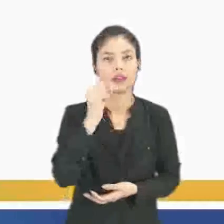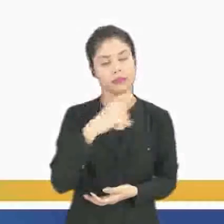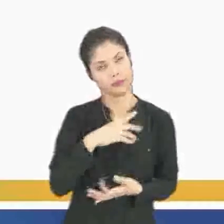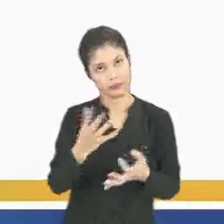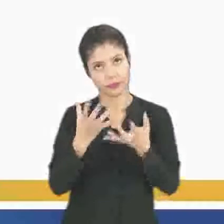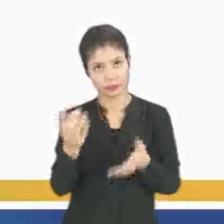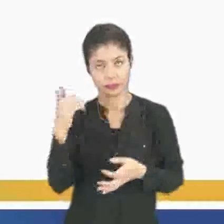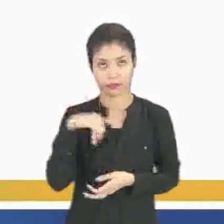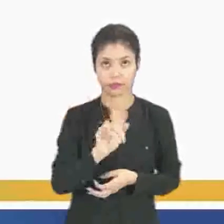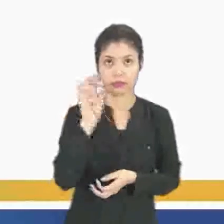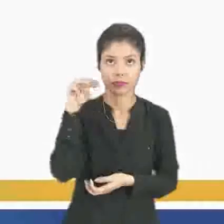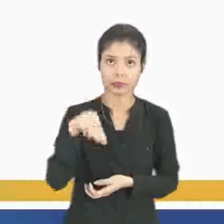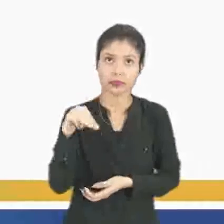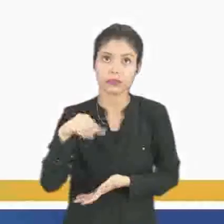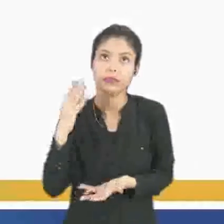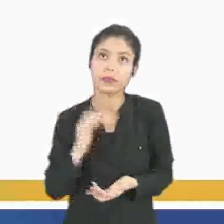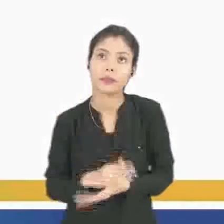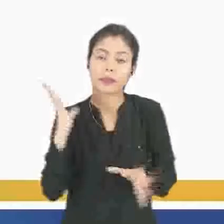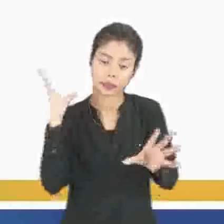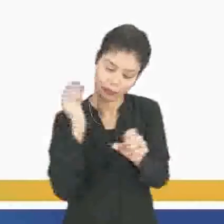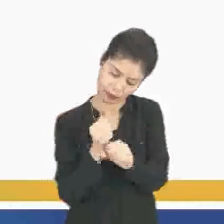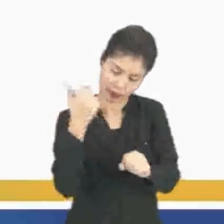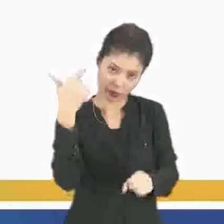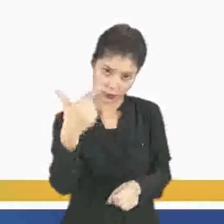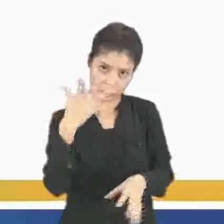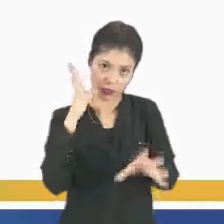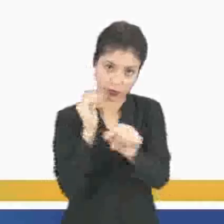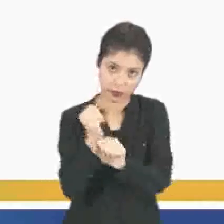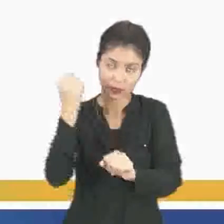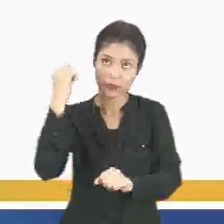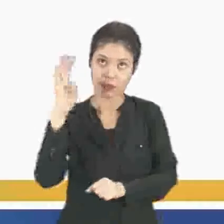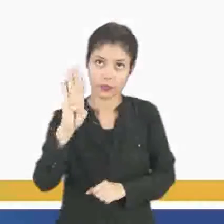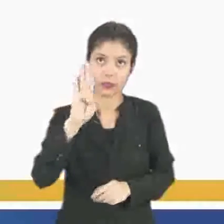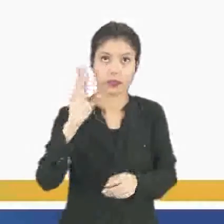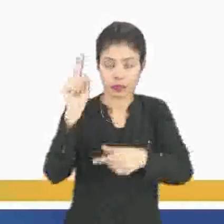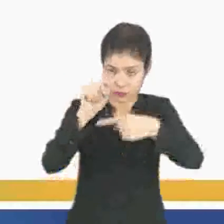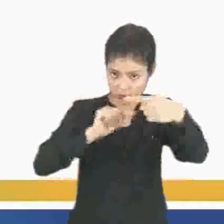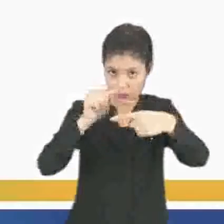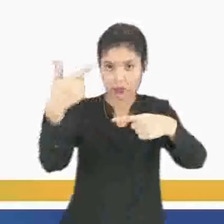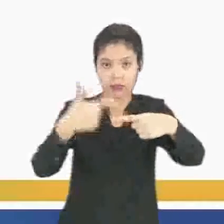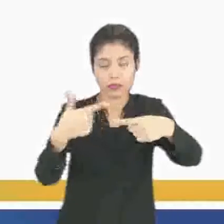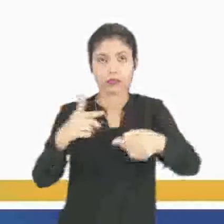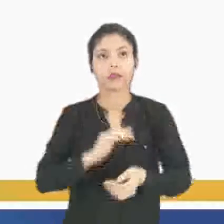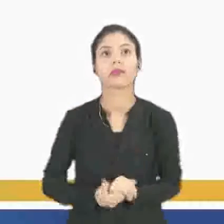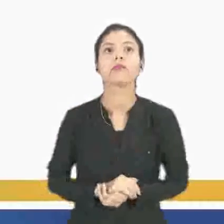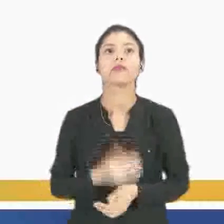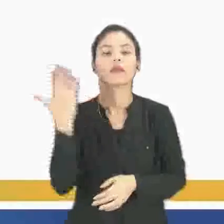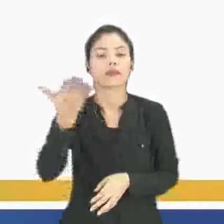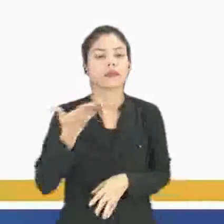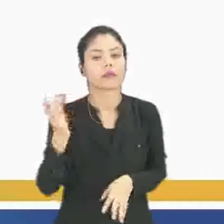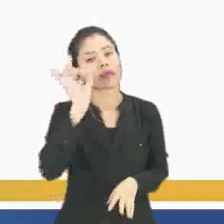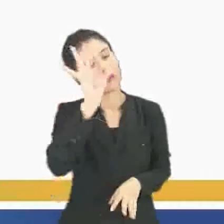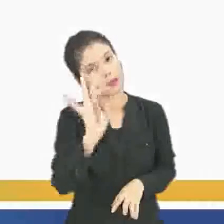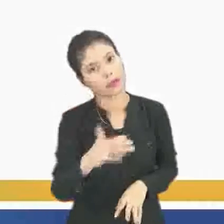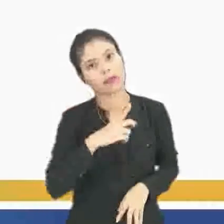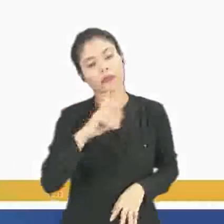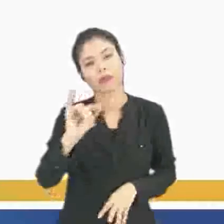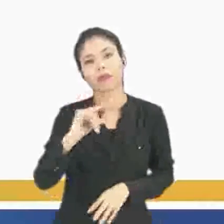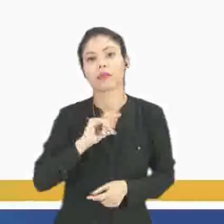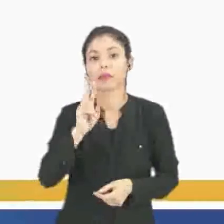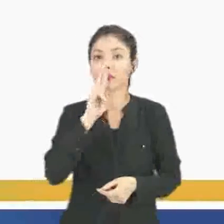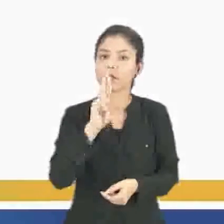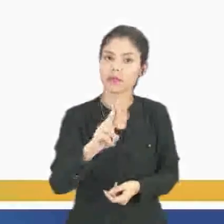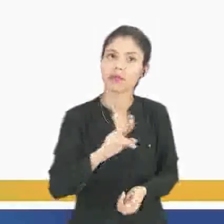o YM, o que eu vou fazer? Eu vou somar o Y de A mais o Y de B e dividir por 2. Com base nisso, a gente vai ter o quê?